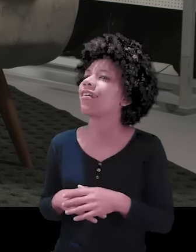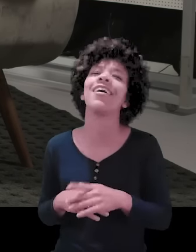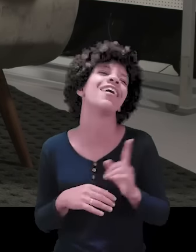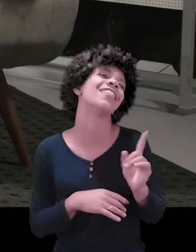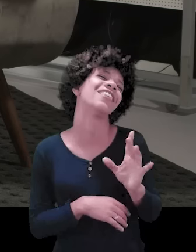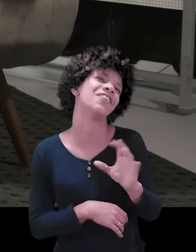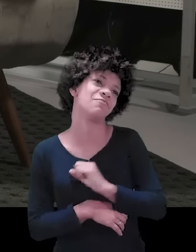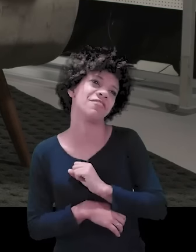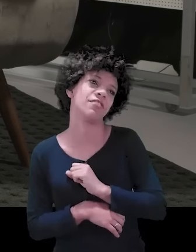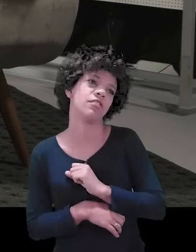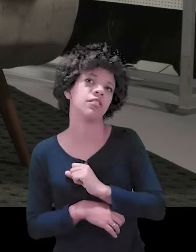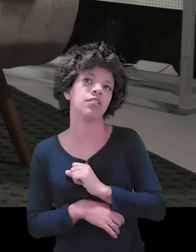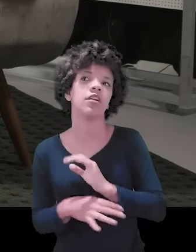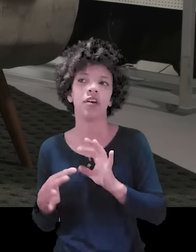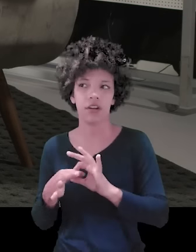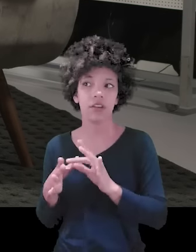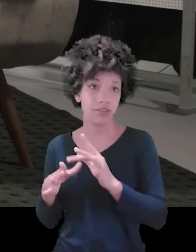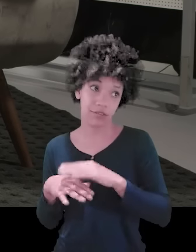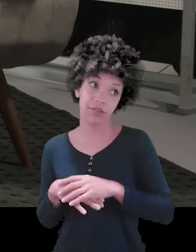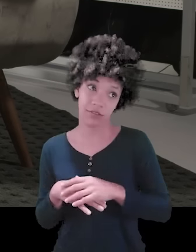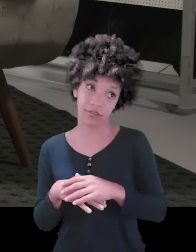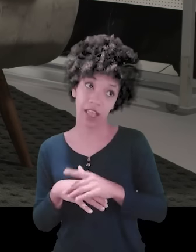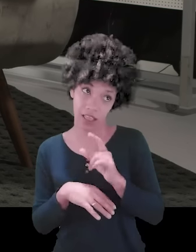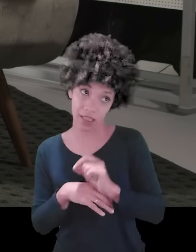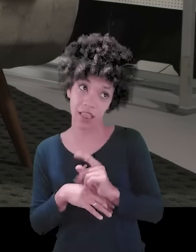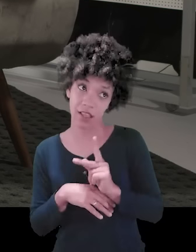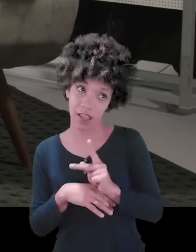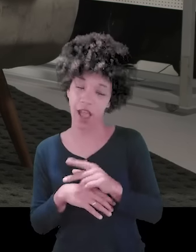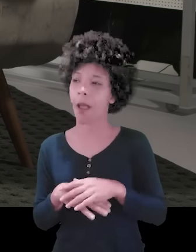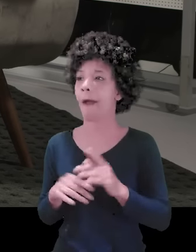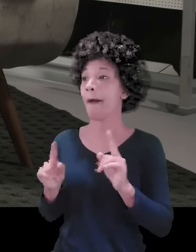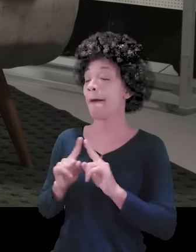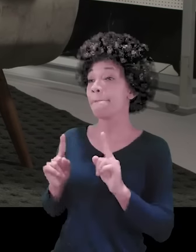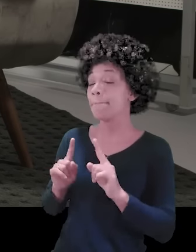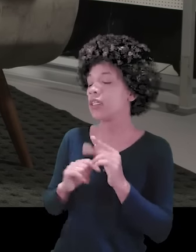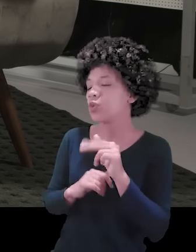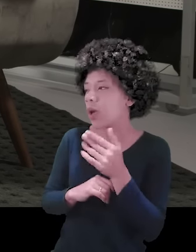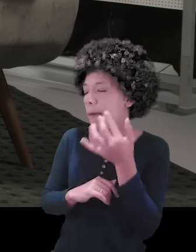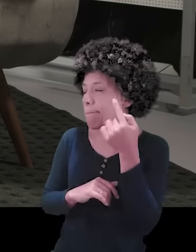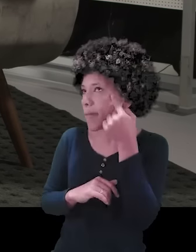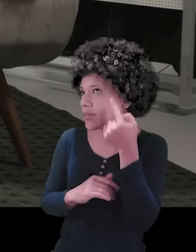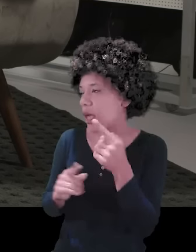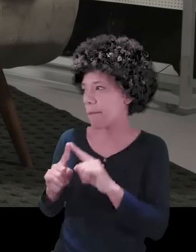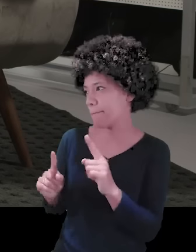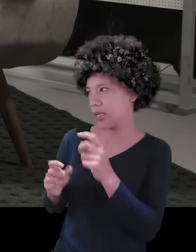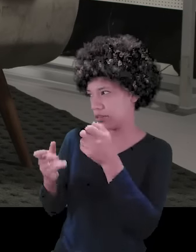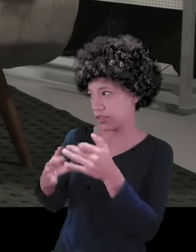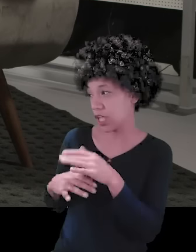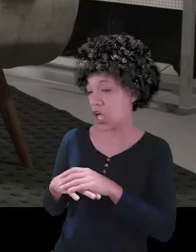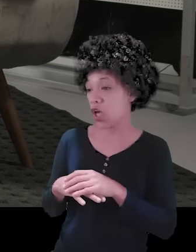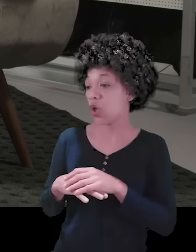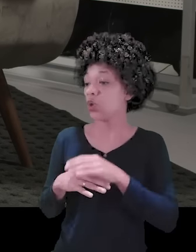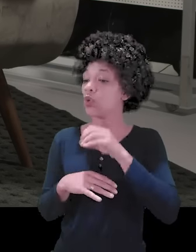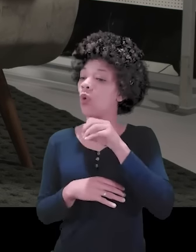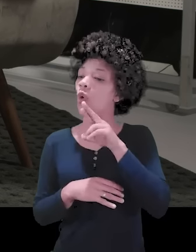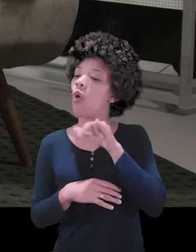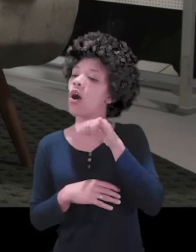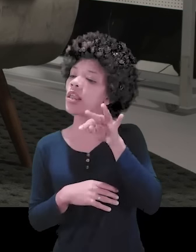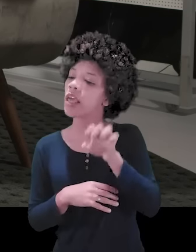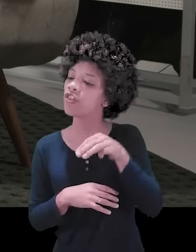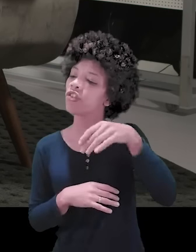foi mal 10 10 cartas 10 catar nunca pensei que existisse Mas então você diz seria no Oriente Médio